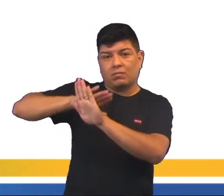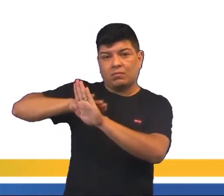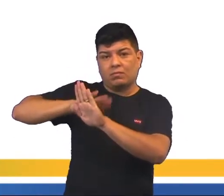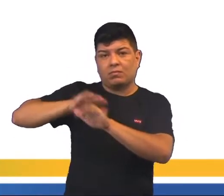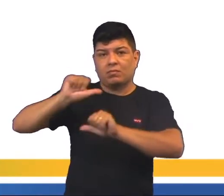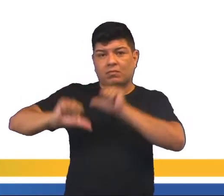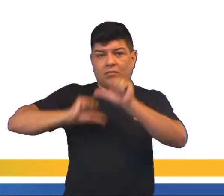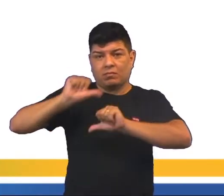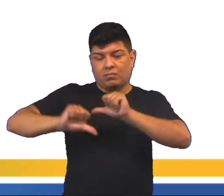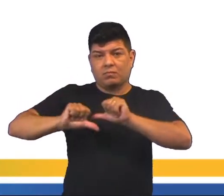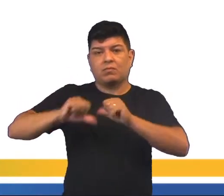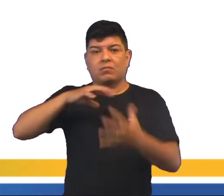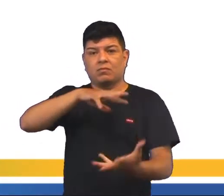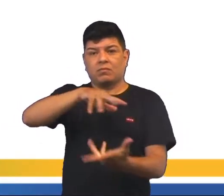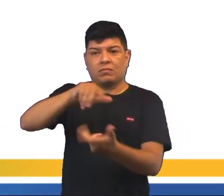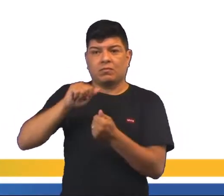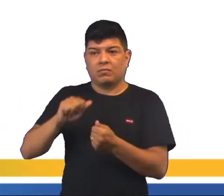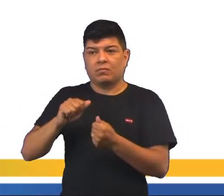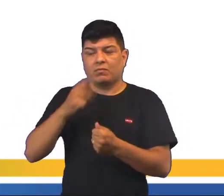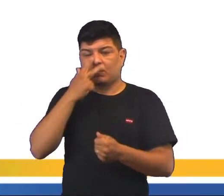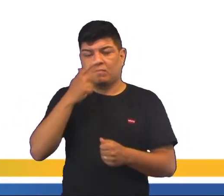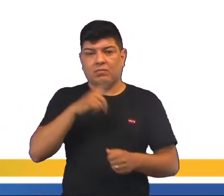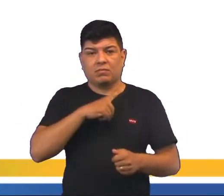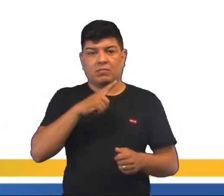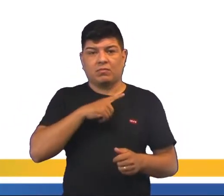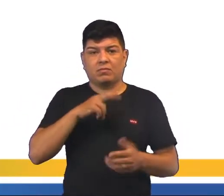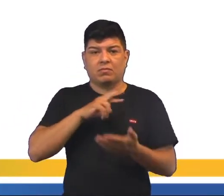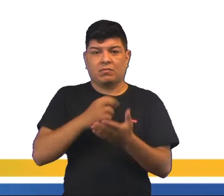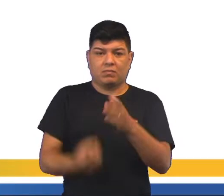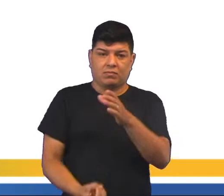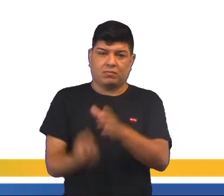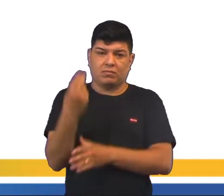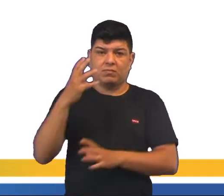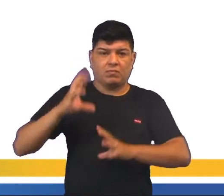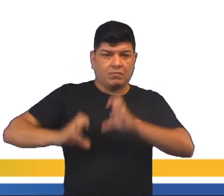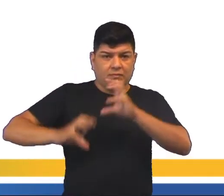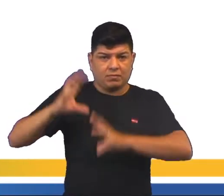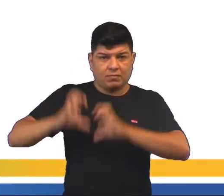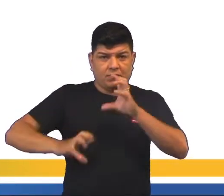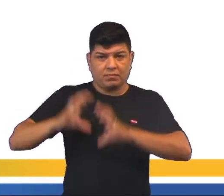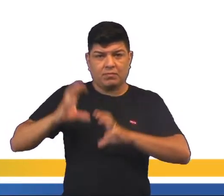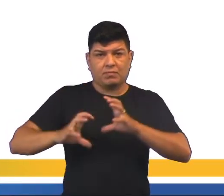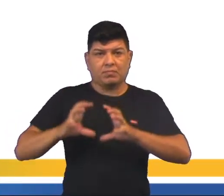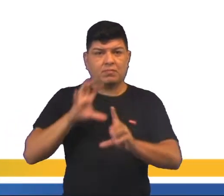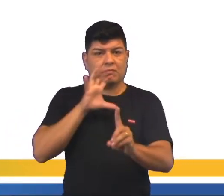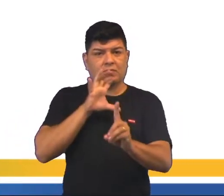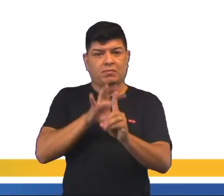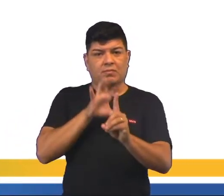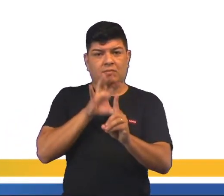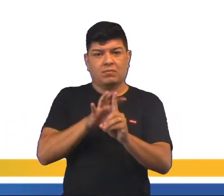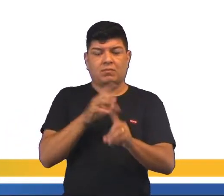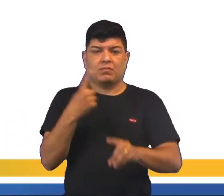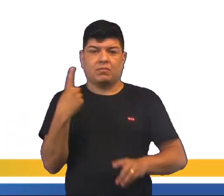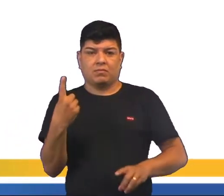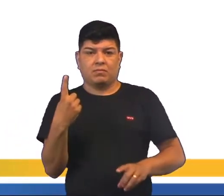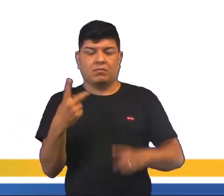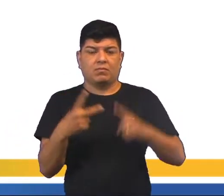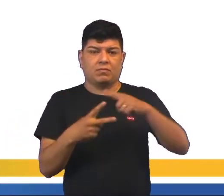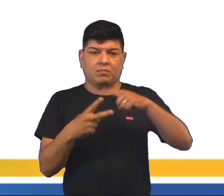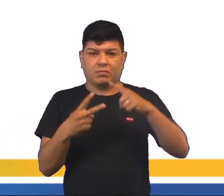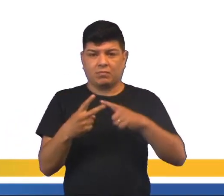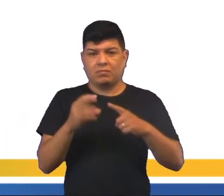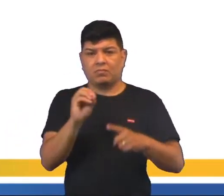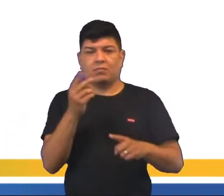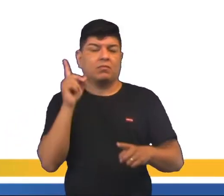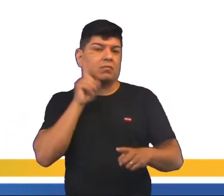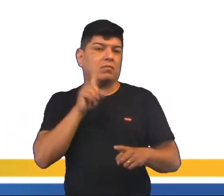na sociedade mundial. Essa polarização gerou vários conflitos, né, que contavam com a influência de uma das duas potências,